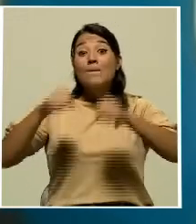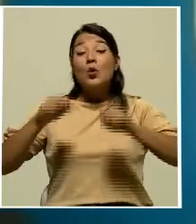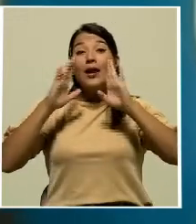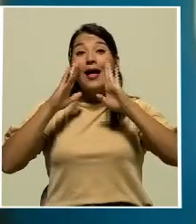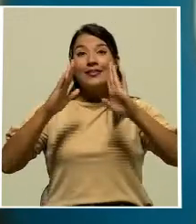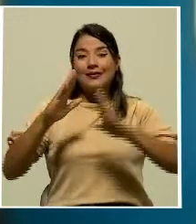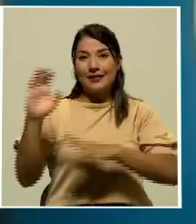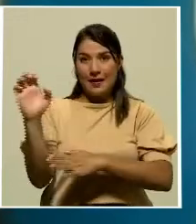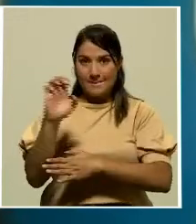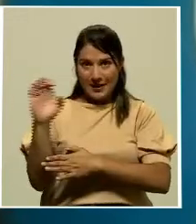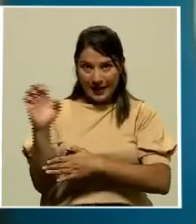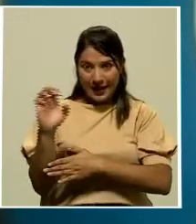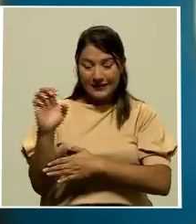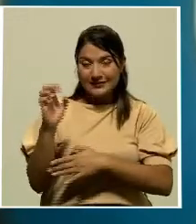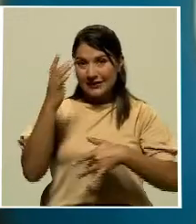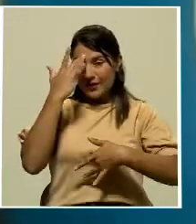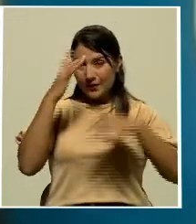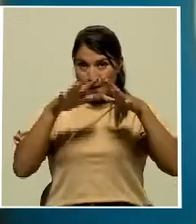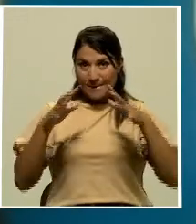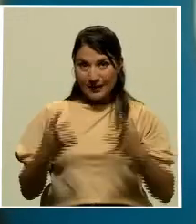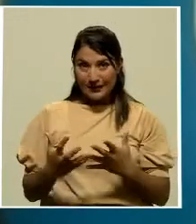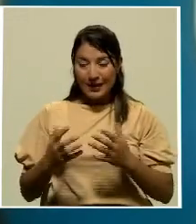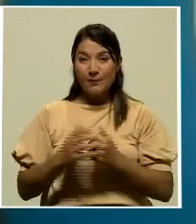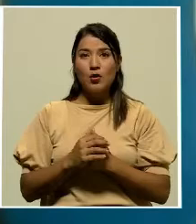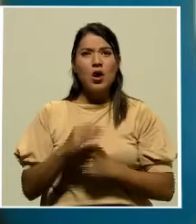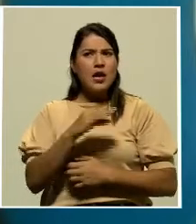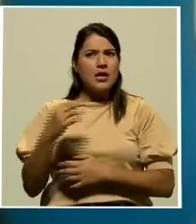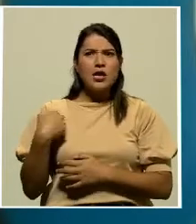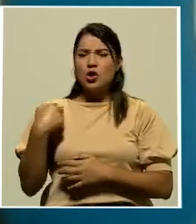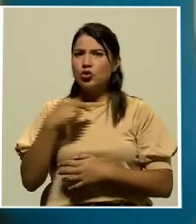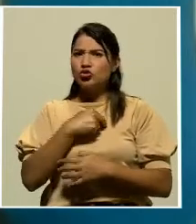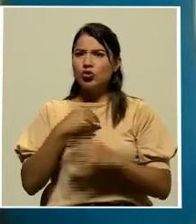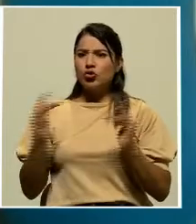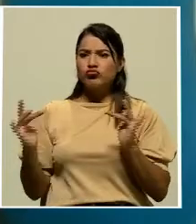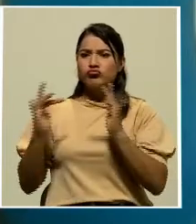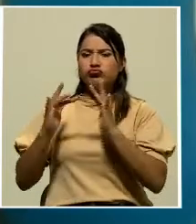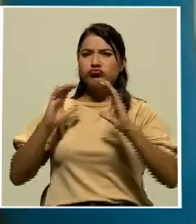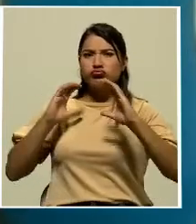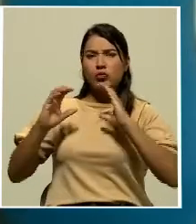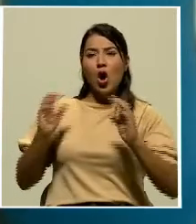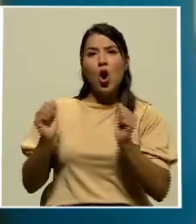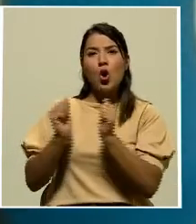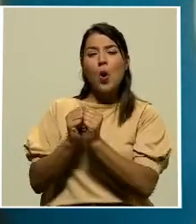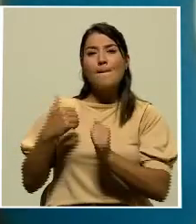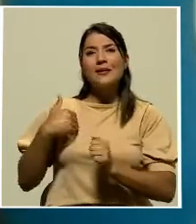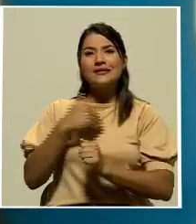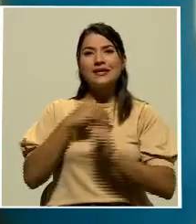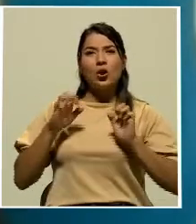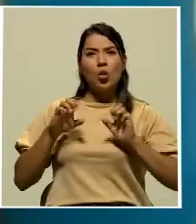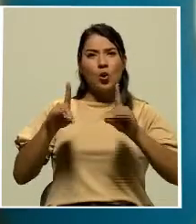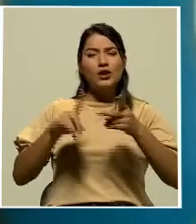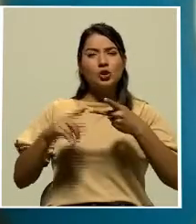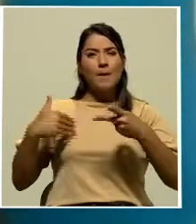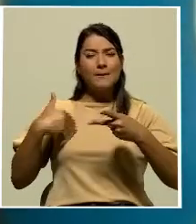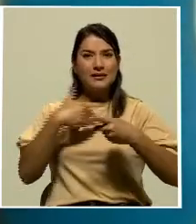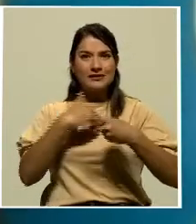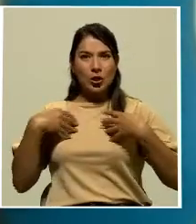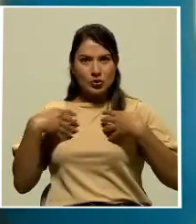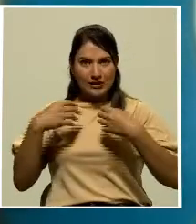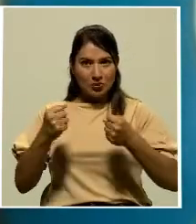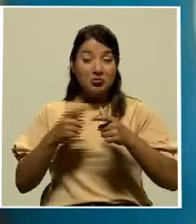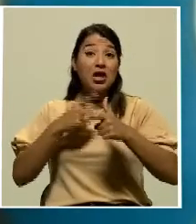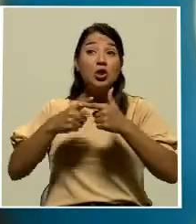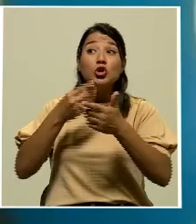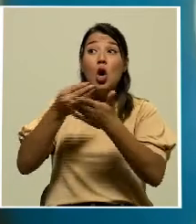que é a emergência da pandemia. E aí trabalhamos com o MEC e também com o Ministério da Saúde e compramos